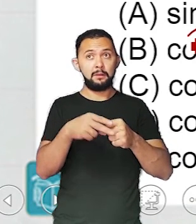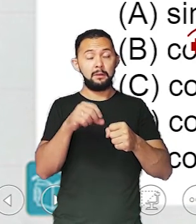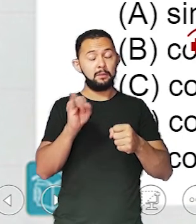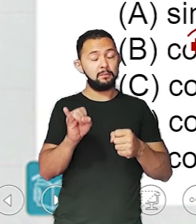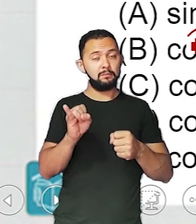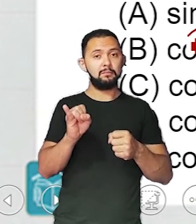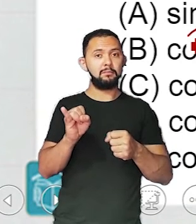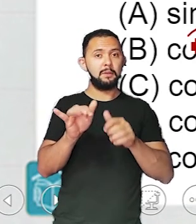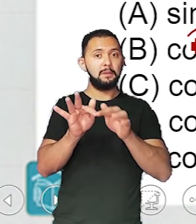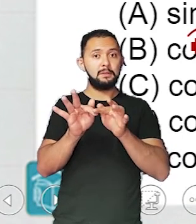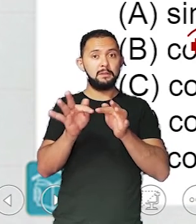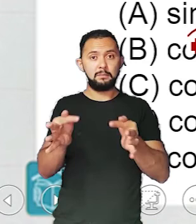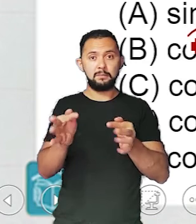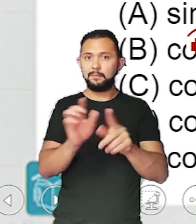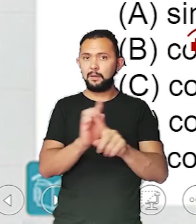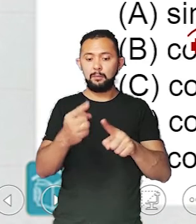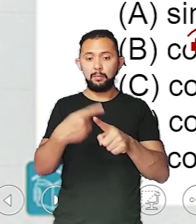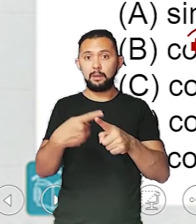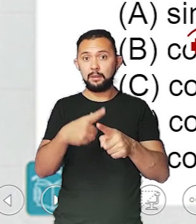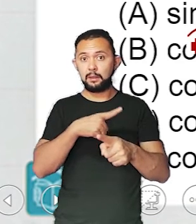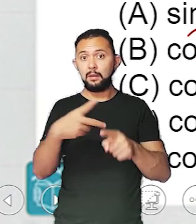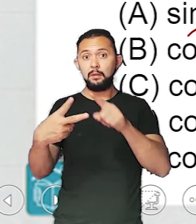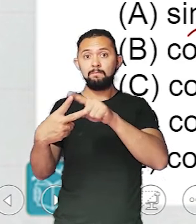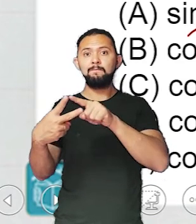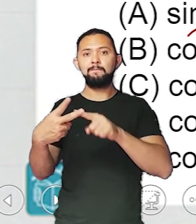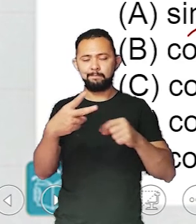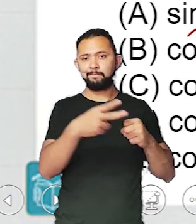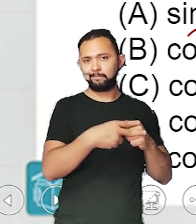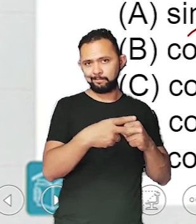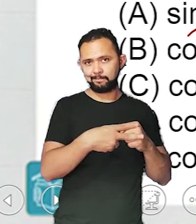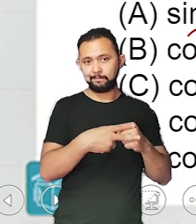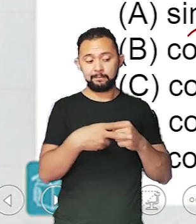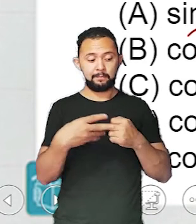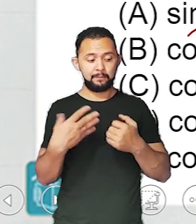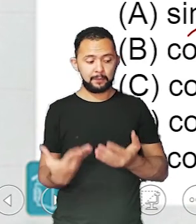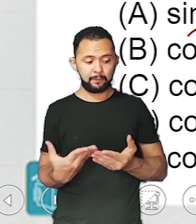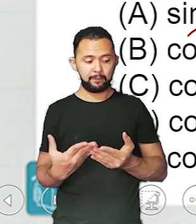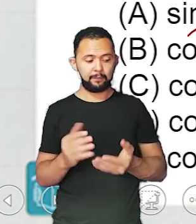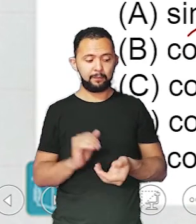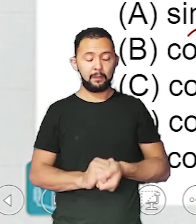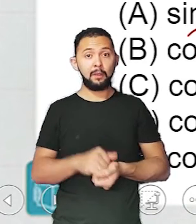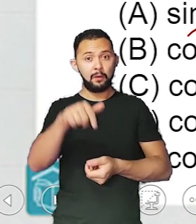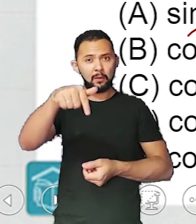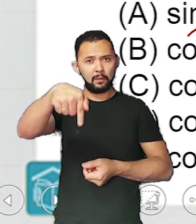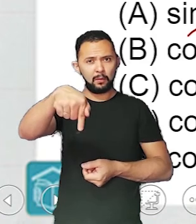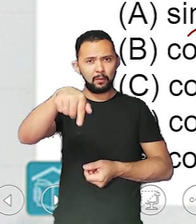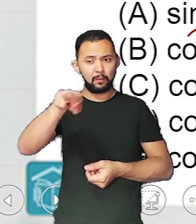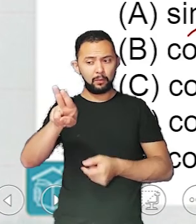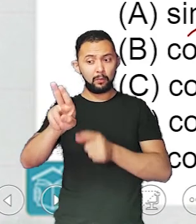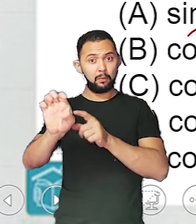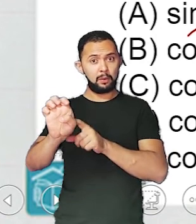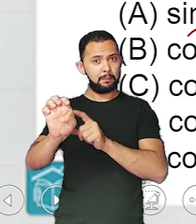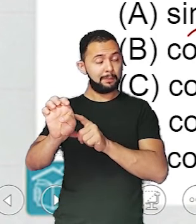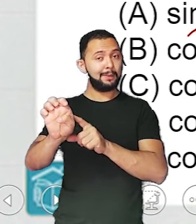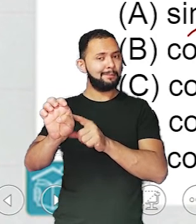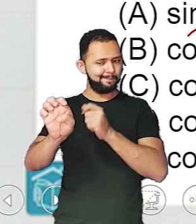composto. Ok? Por coordenação. Galera, apareceu esse quezinho aqui, né? Certo? Então, a gente vai ter